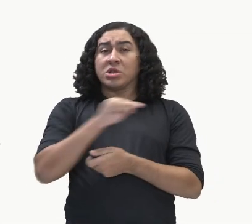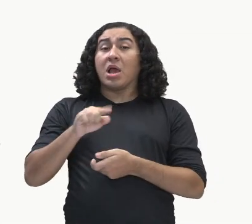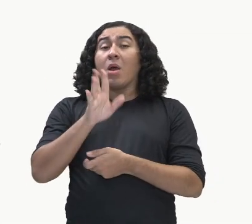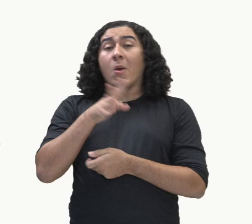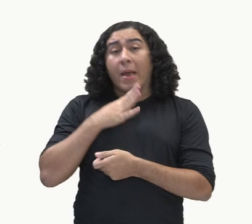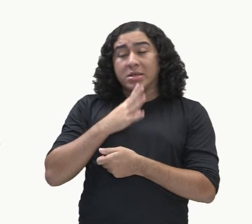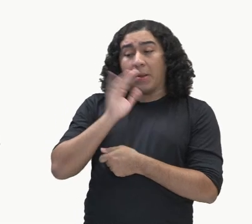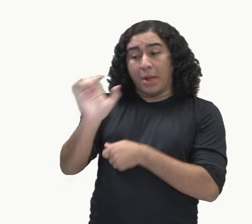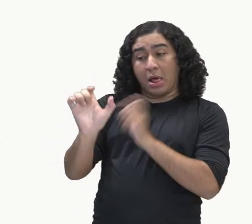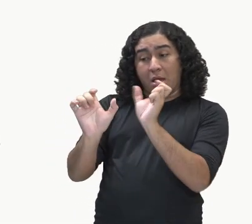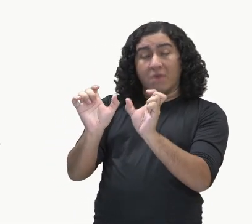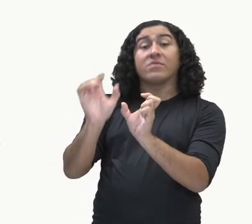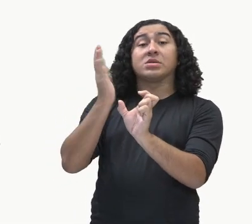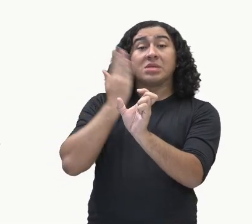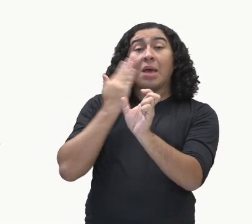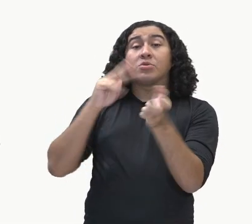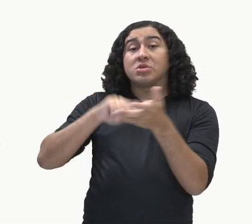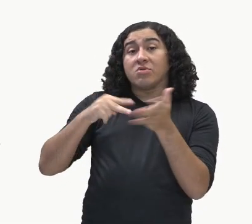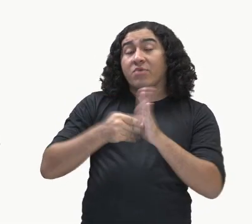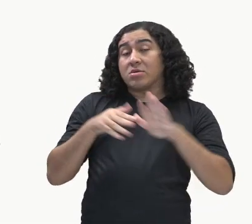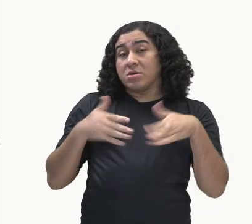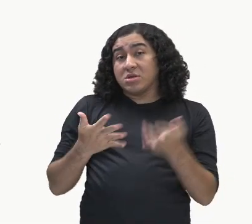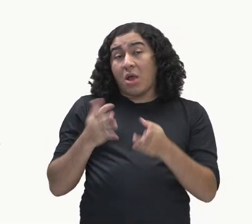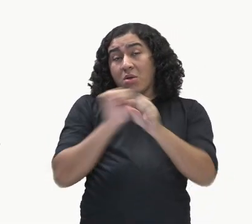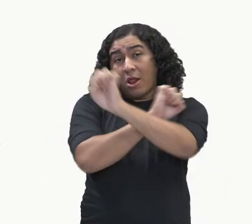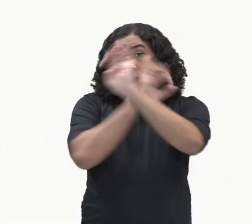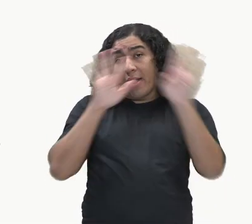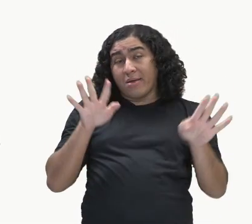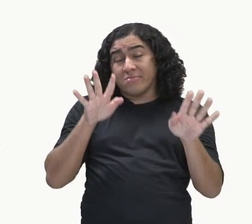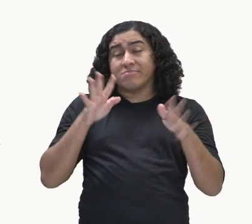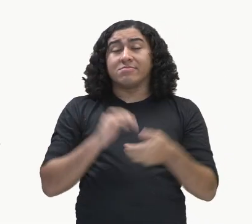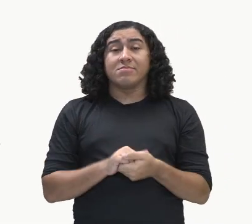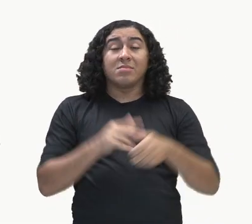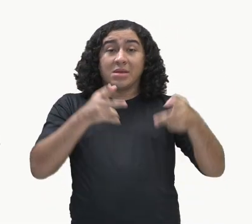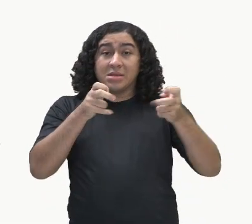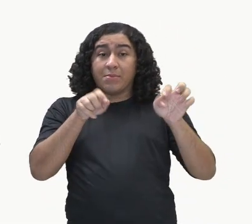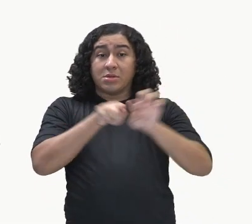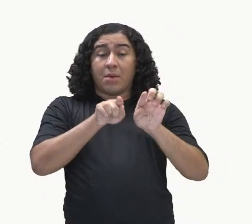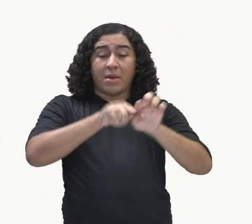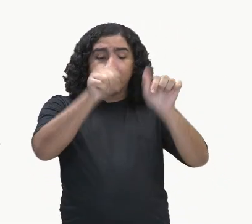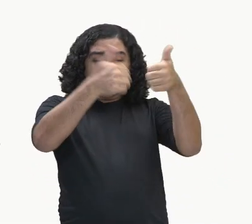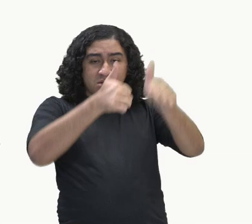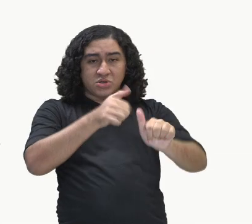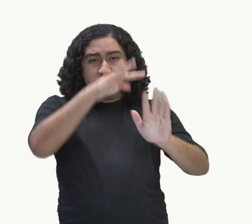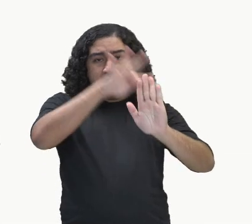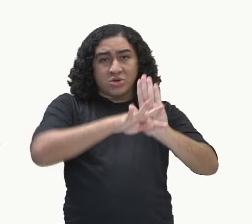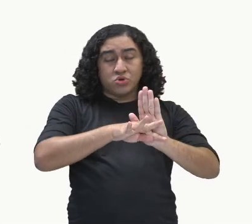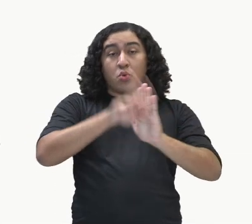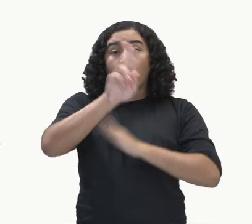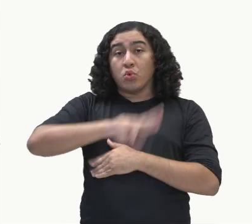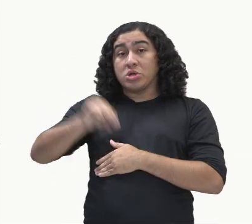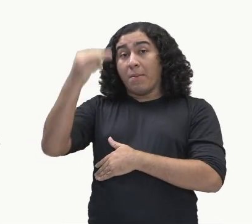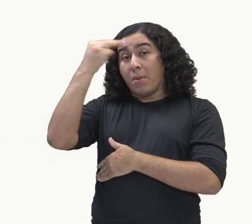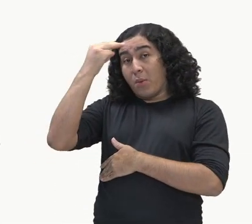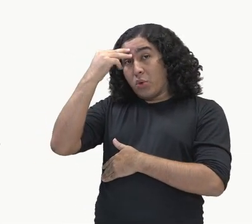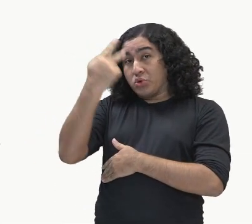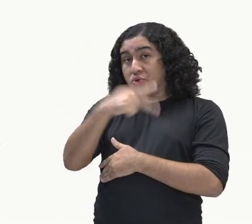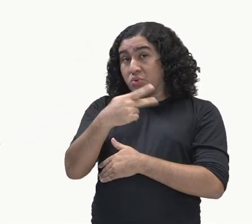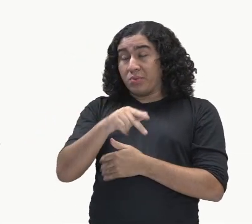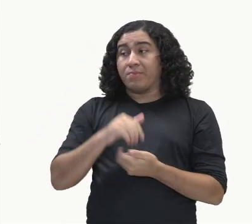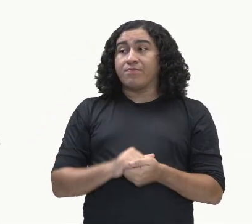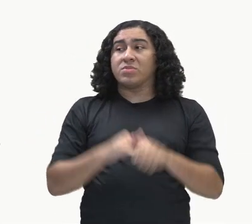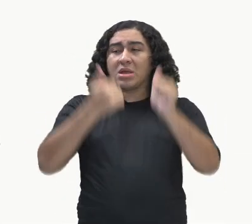viu. Observe que tem palavras que você já conhece aí também. Então, use o seu conhecimento prévio, ou seja, o